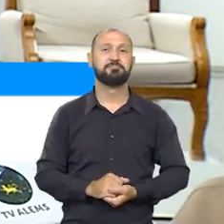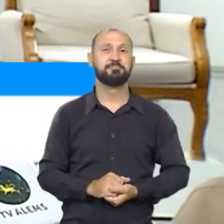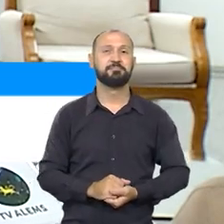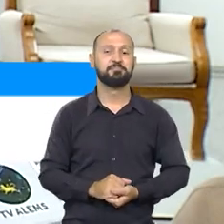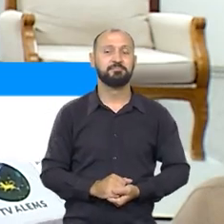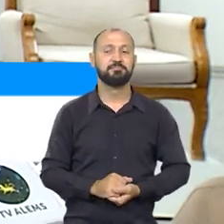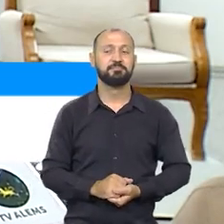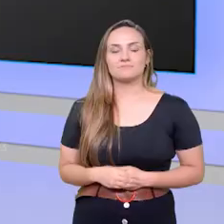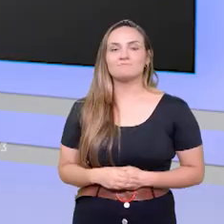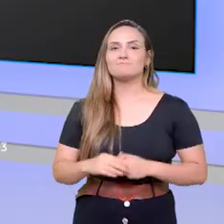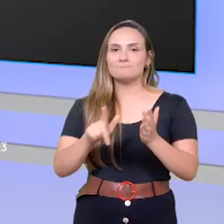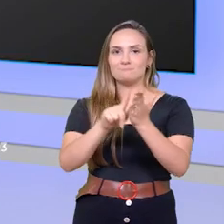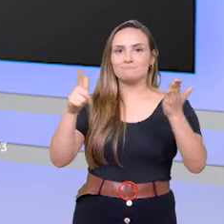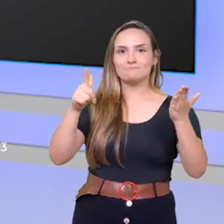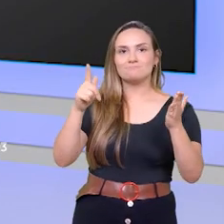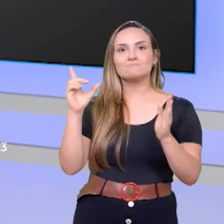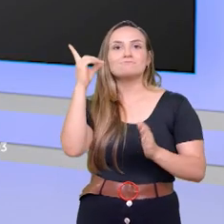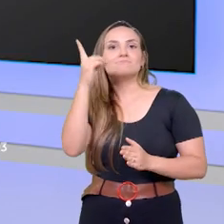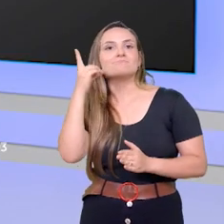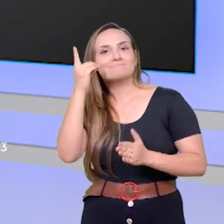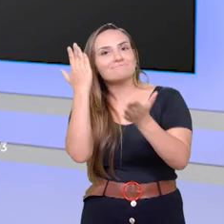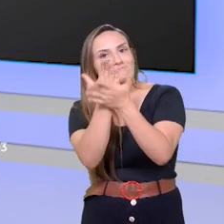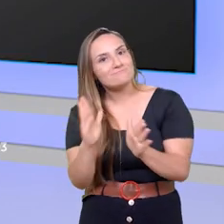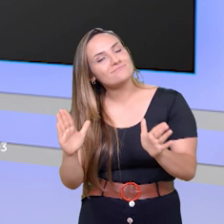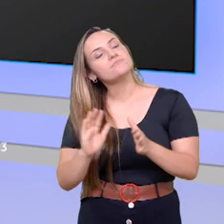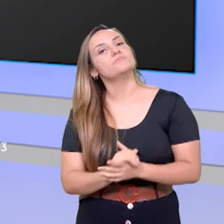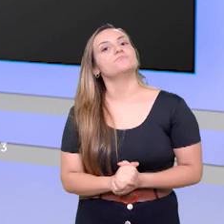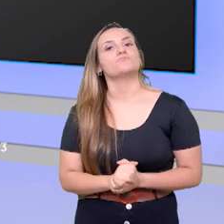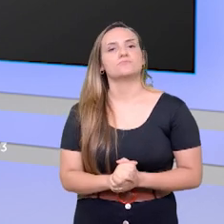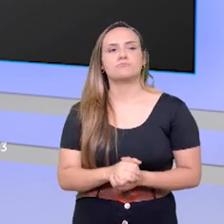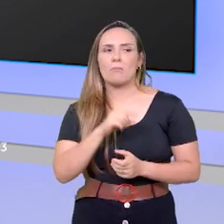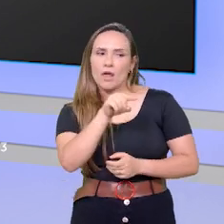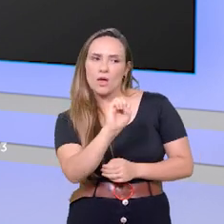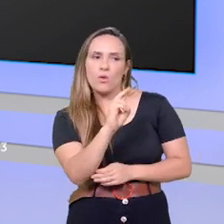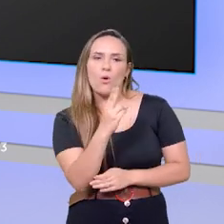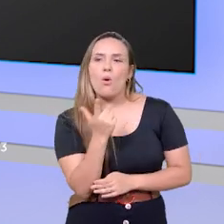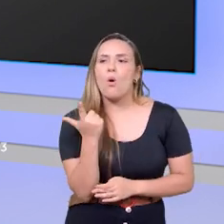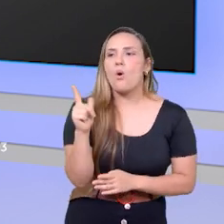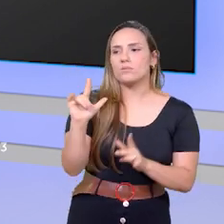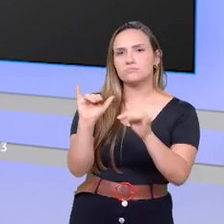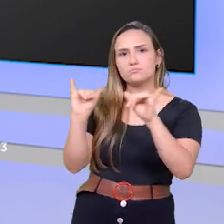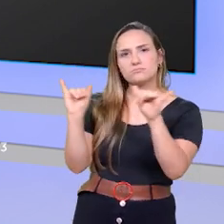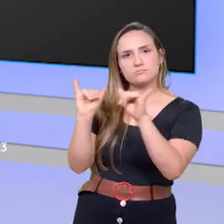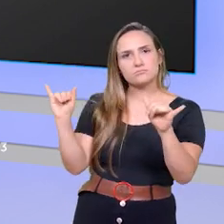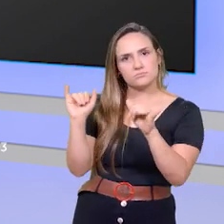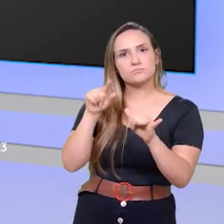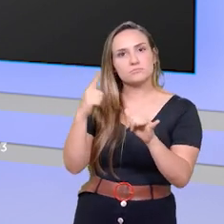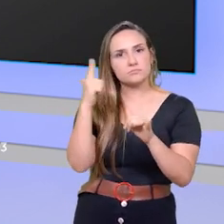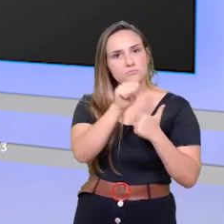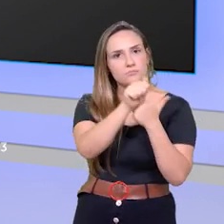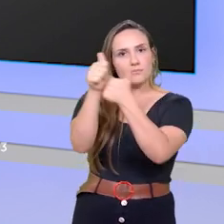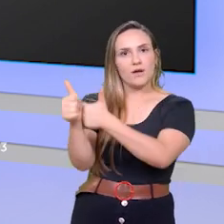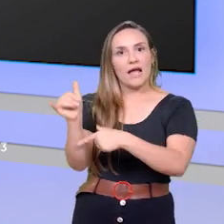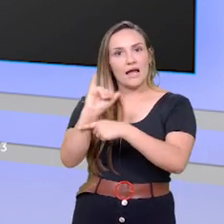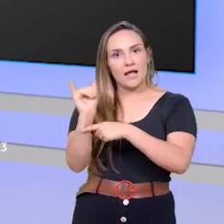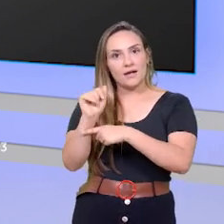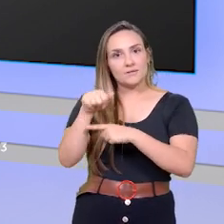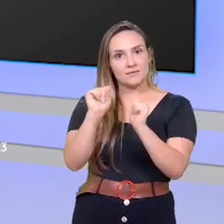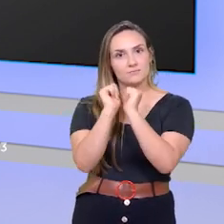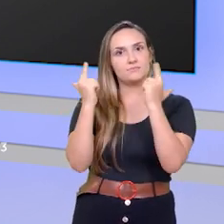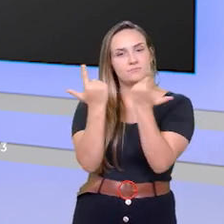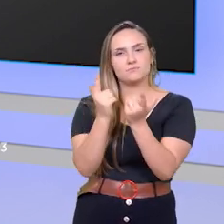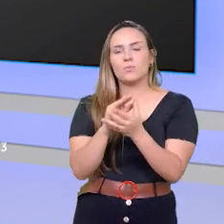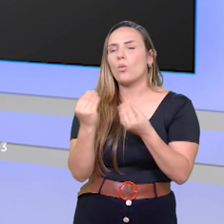do governo que está findando o jornal parlamentar fica por aqui essas e outras reportagens você confere no YouTube